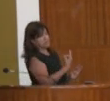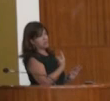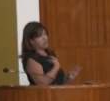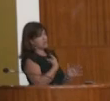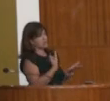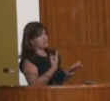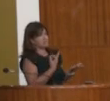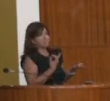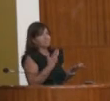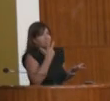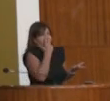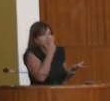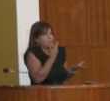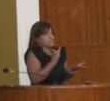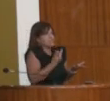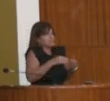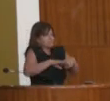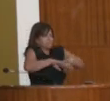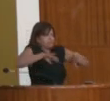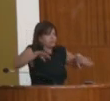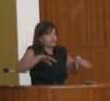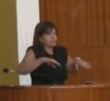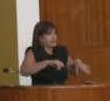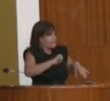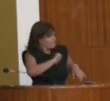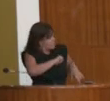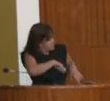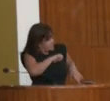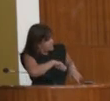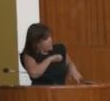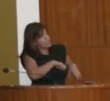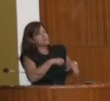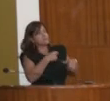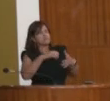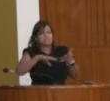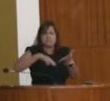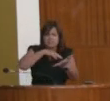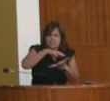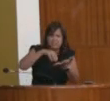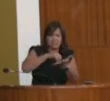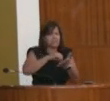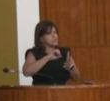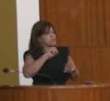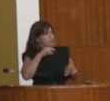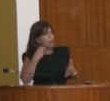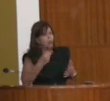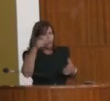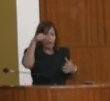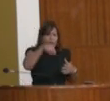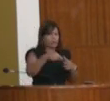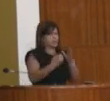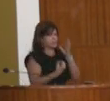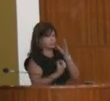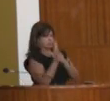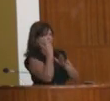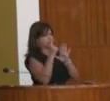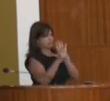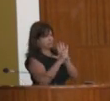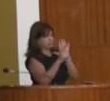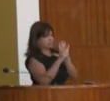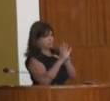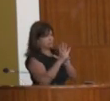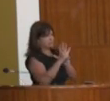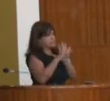pode fiscalizar, trazer aqui no Legislativo, seja na Secretaria, para que a gente possa criar projetos para dar